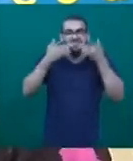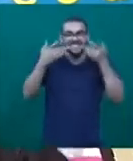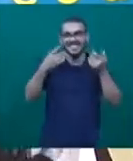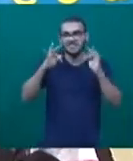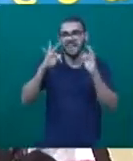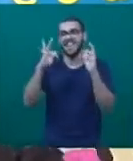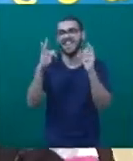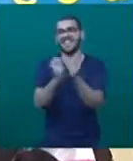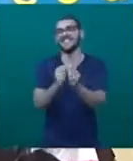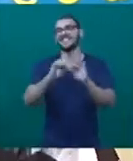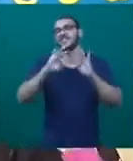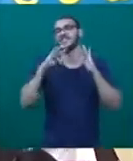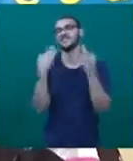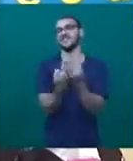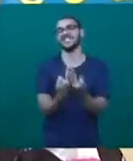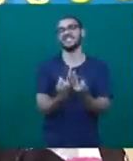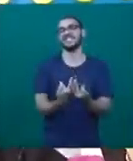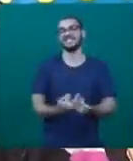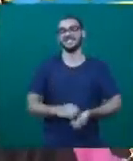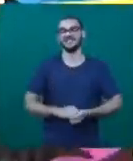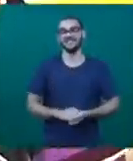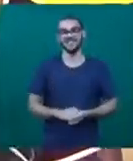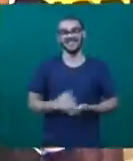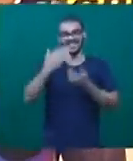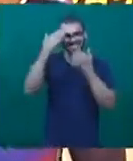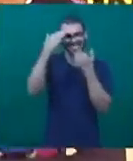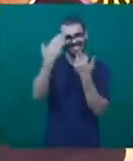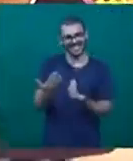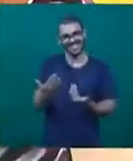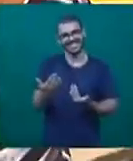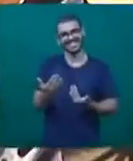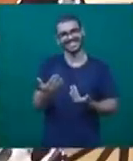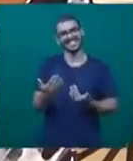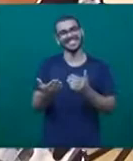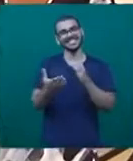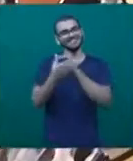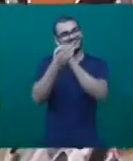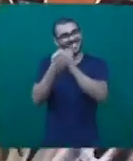família inteira, eu garanto. Duda, muito obrigada, parabéns pelo